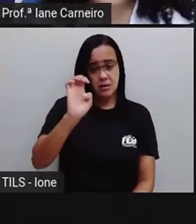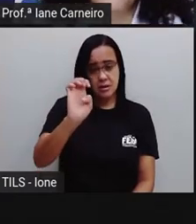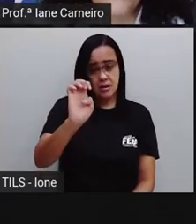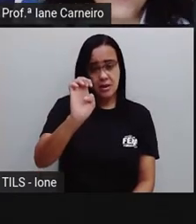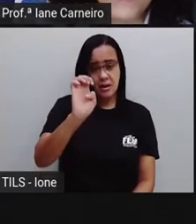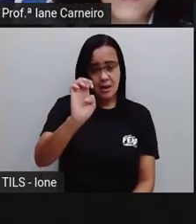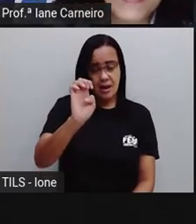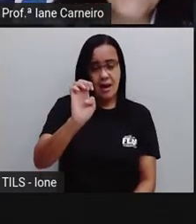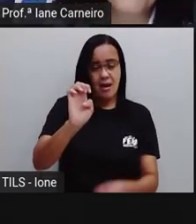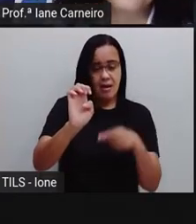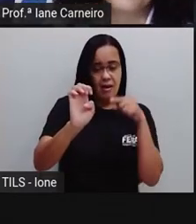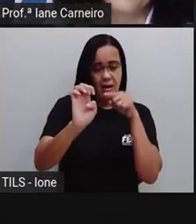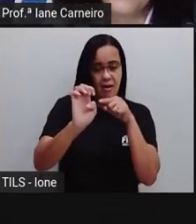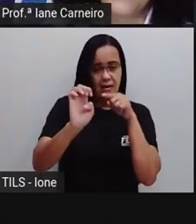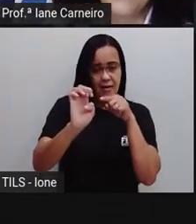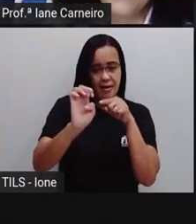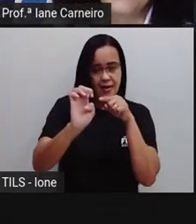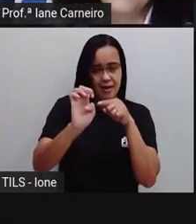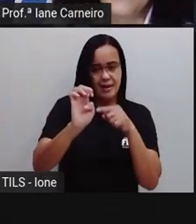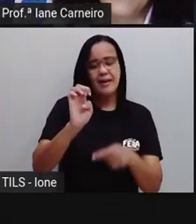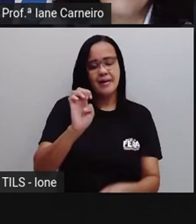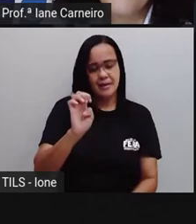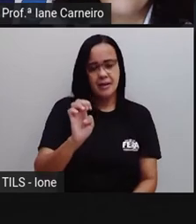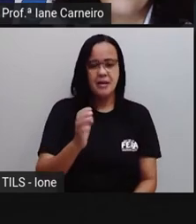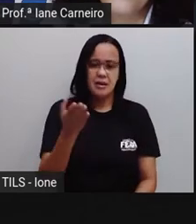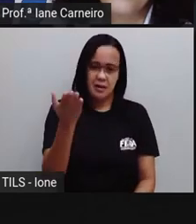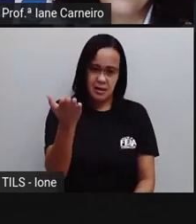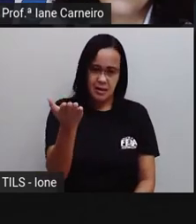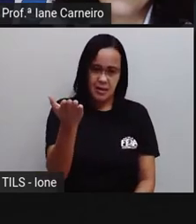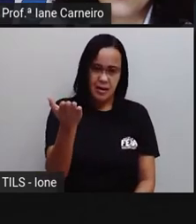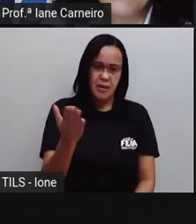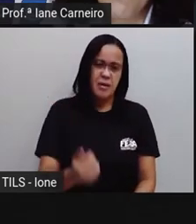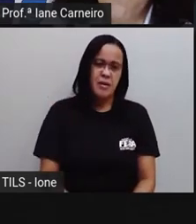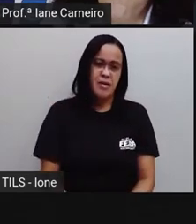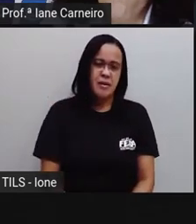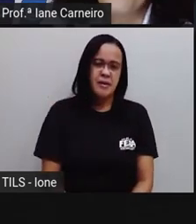a gente escreve no final com a letra é telefone